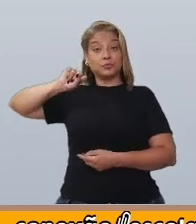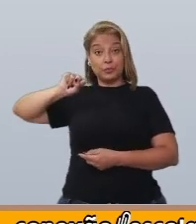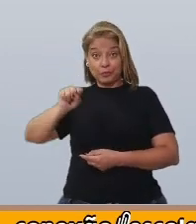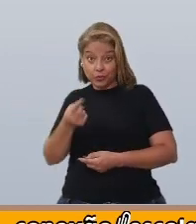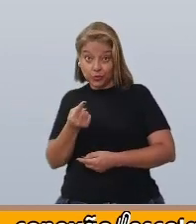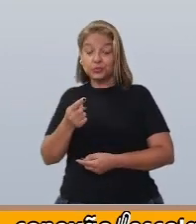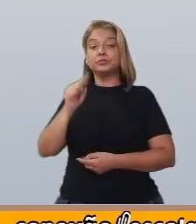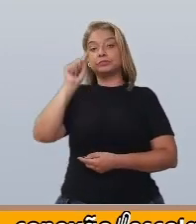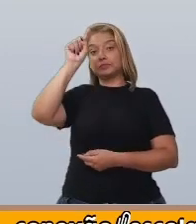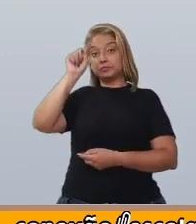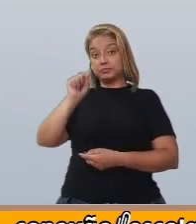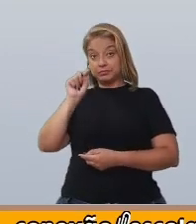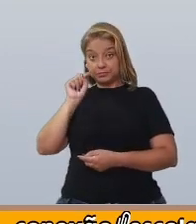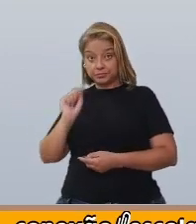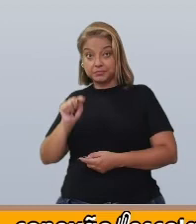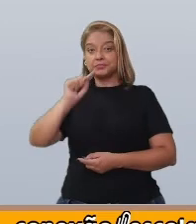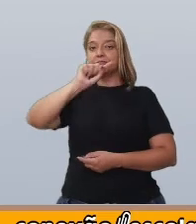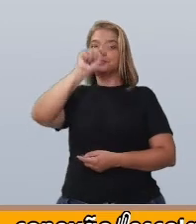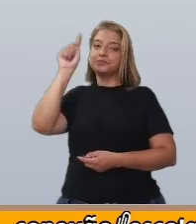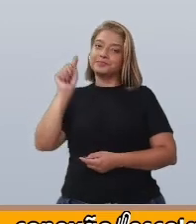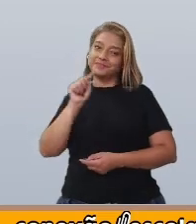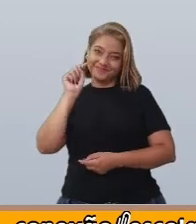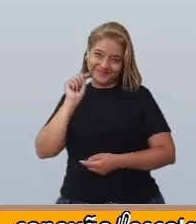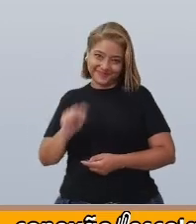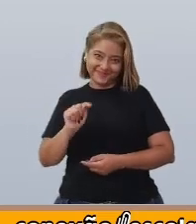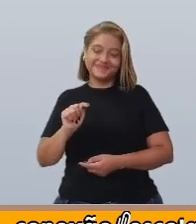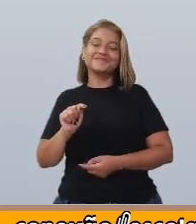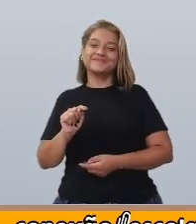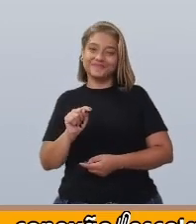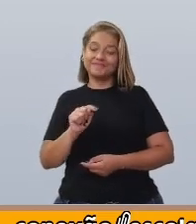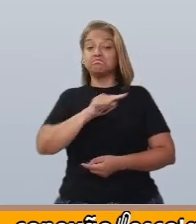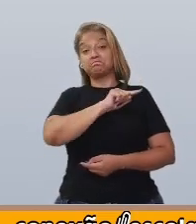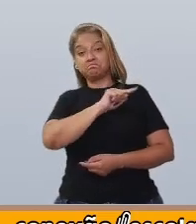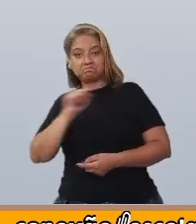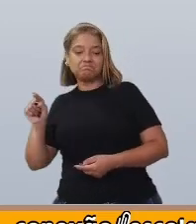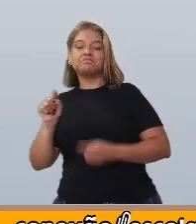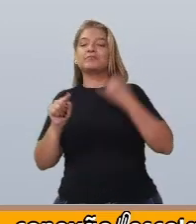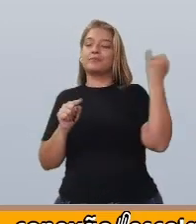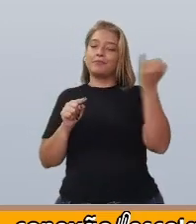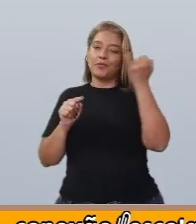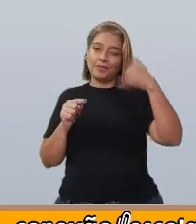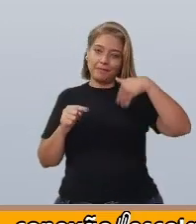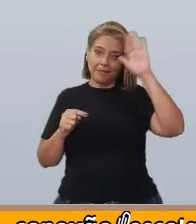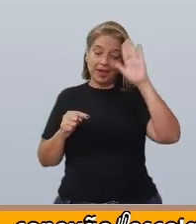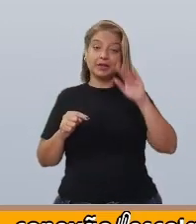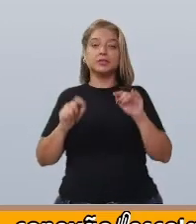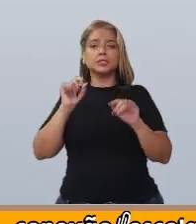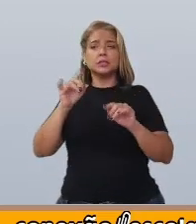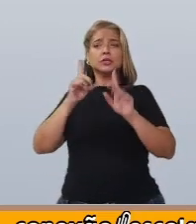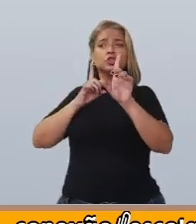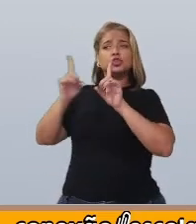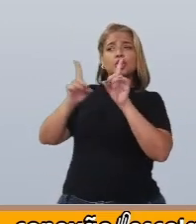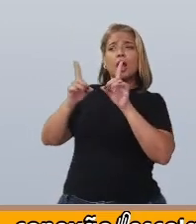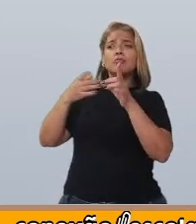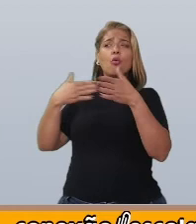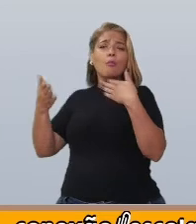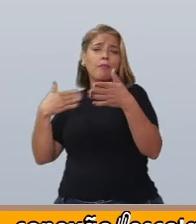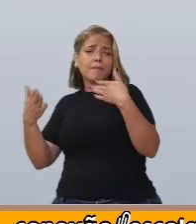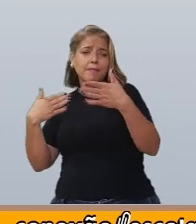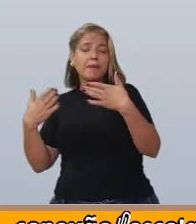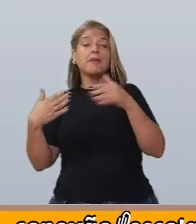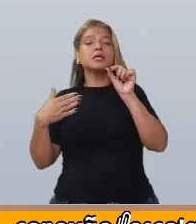final, ponto de exclamação e ponto de interrogação. Nos diálogos, quando uma